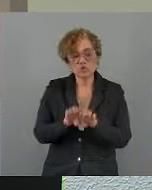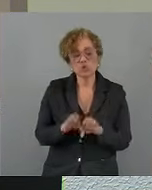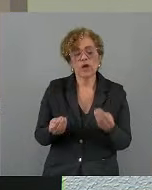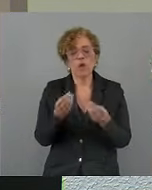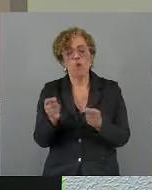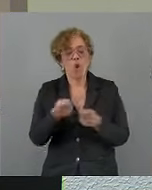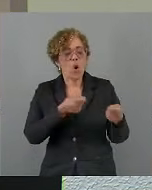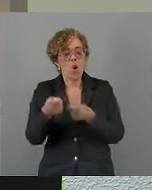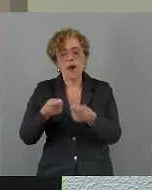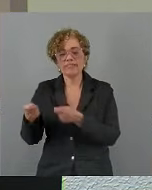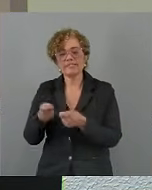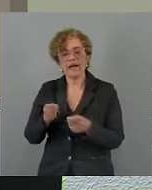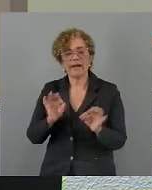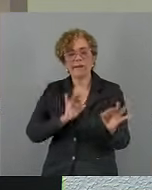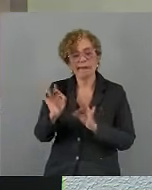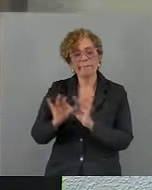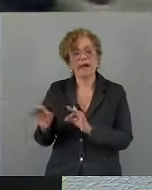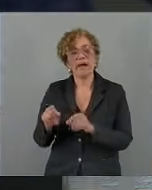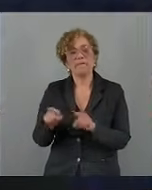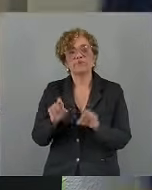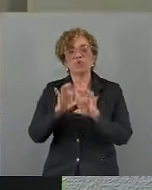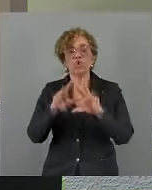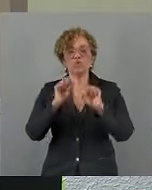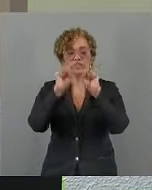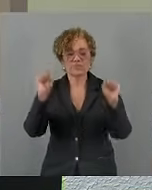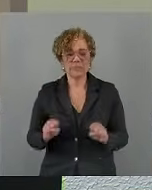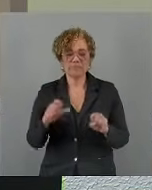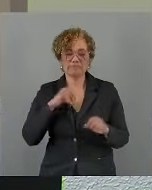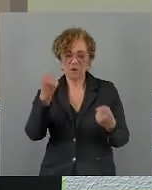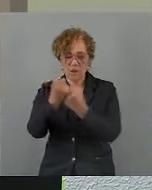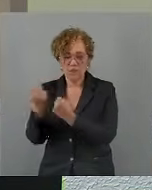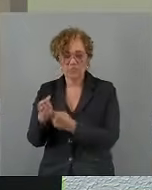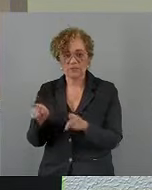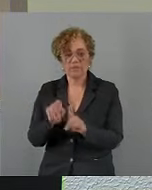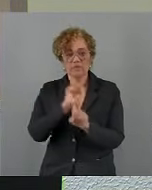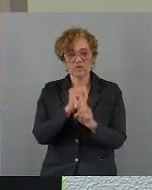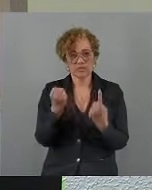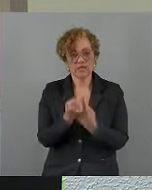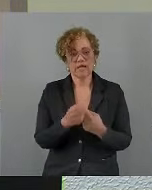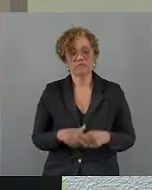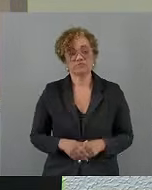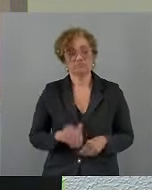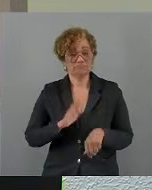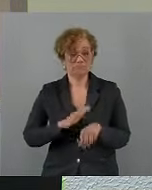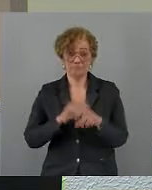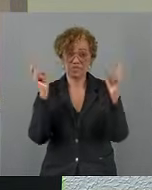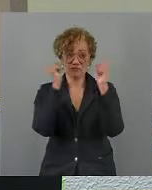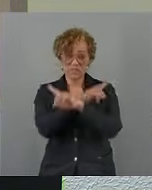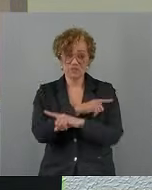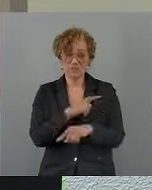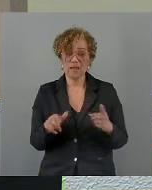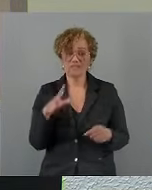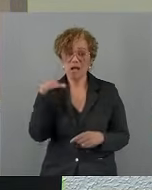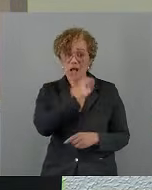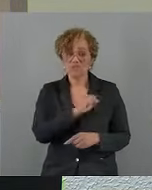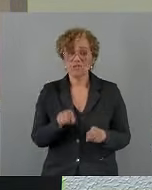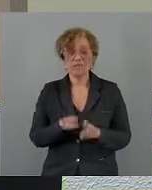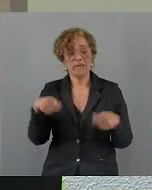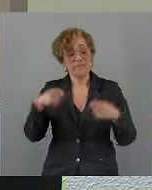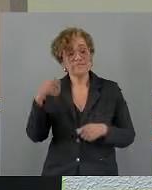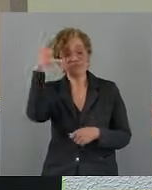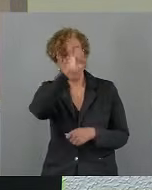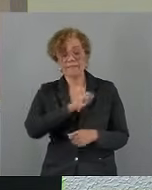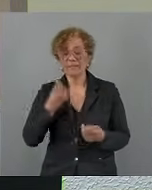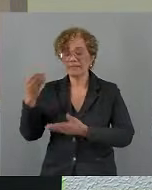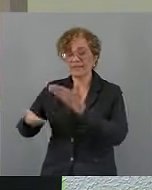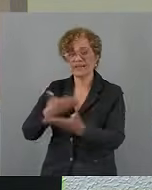organizar todo o sistema a partir de uma colaboração com a sociedade civil, que fica muito mais difícil. Mas eu acho que tem muita coisa que a gente precisa aprender com